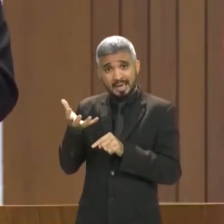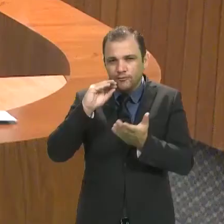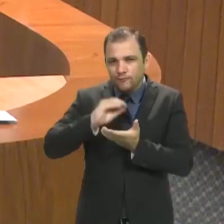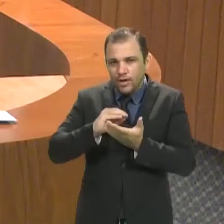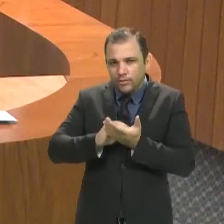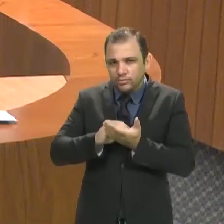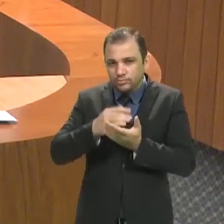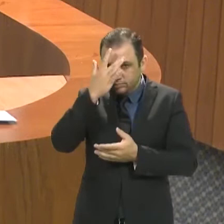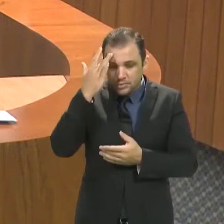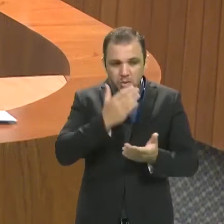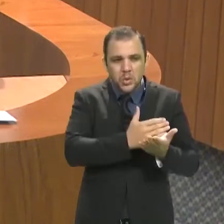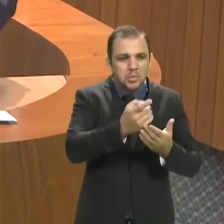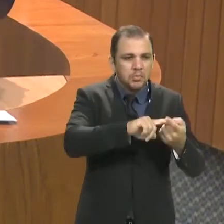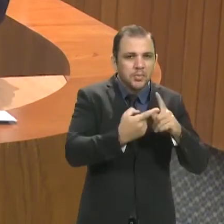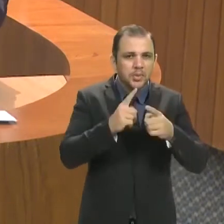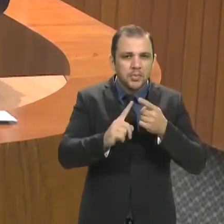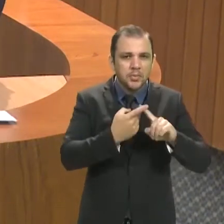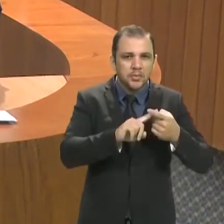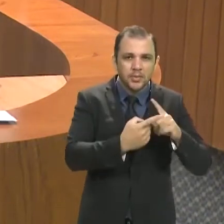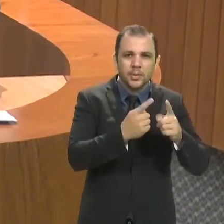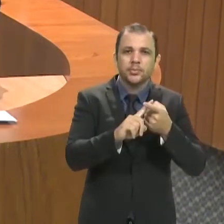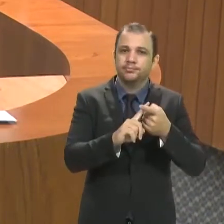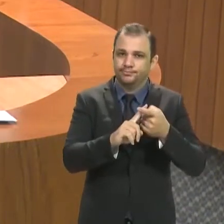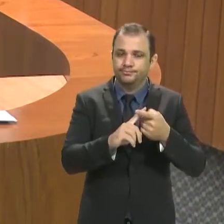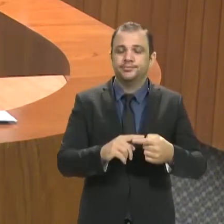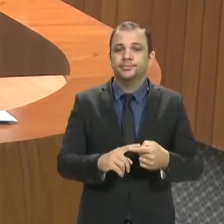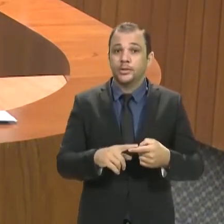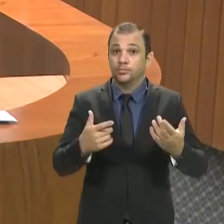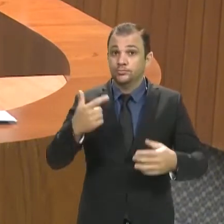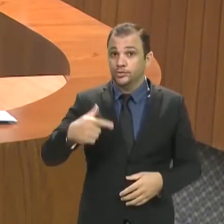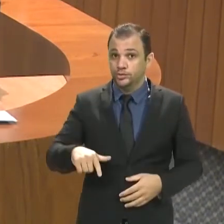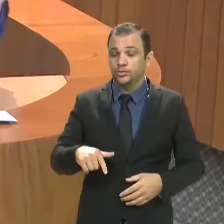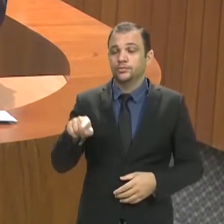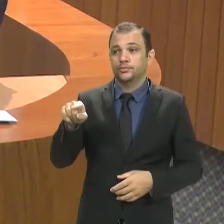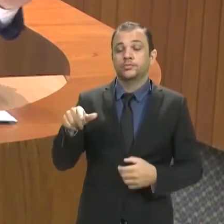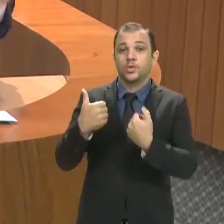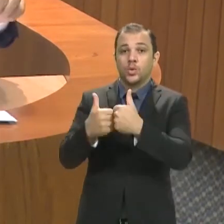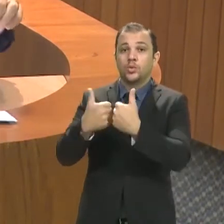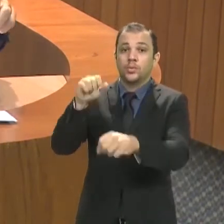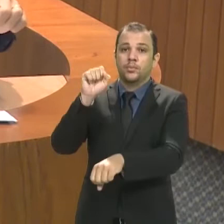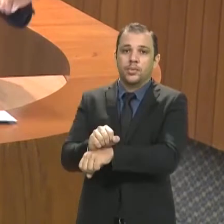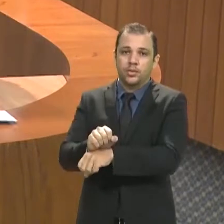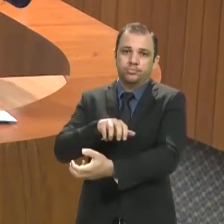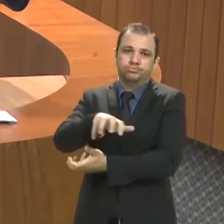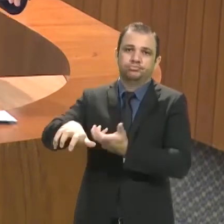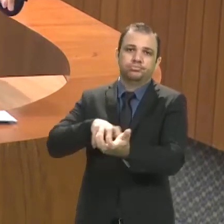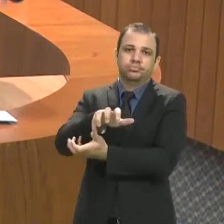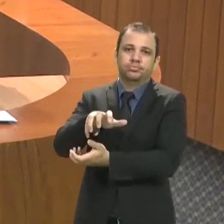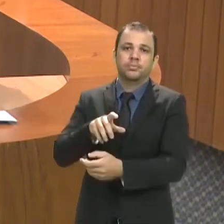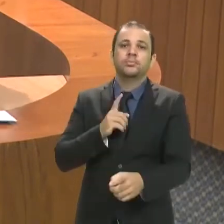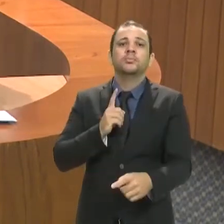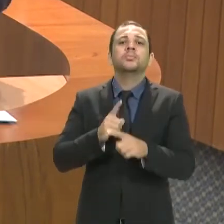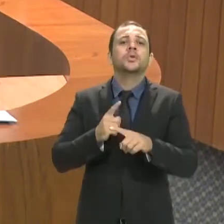precisa ser feito transporte público que está parado de novo mais uma vez porque eu não posso concordar com